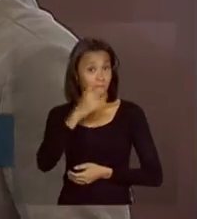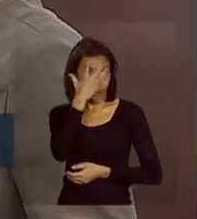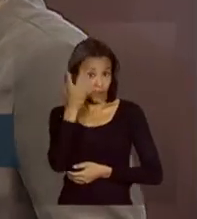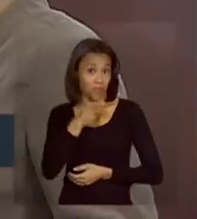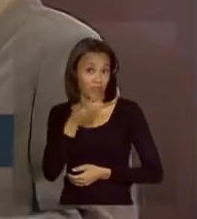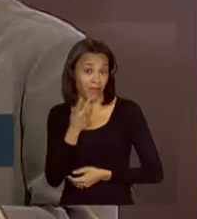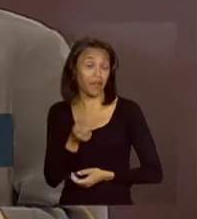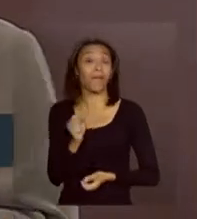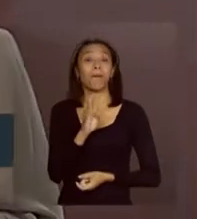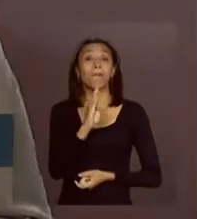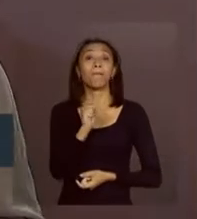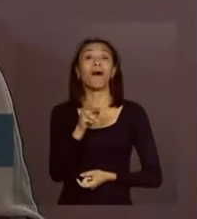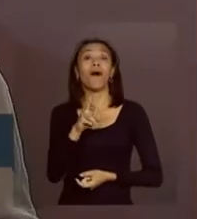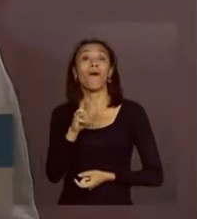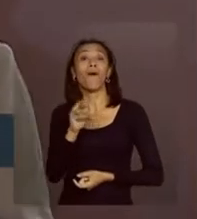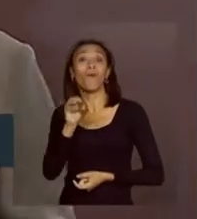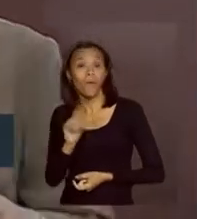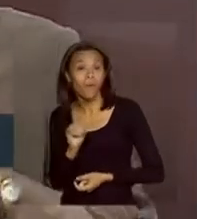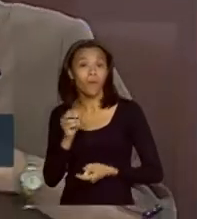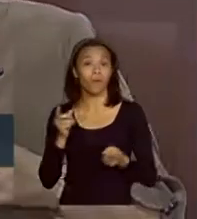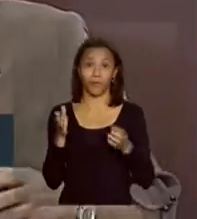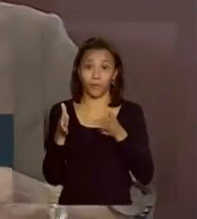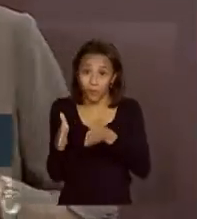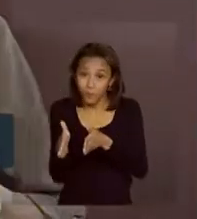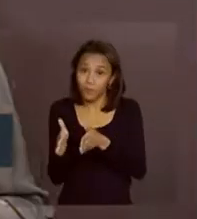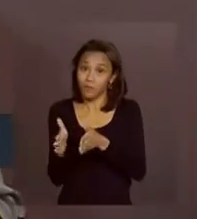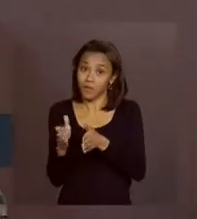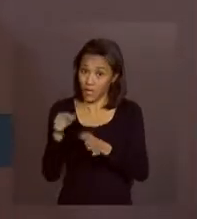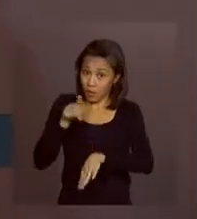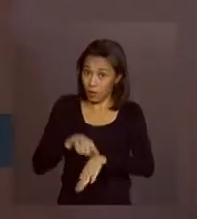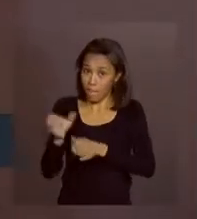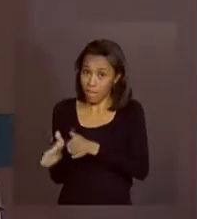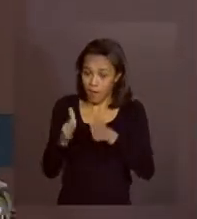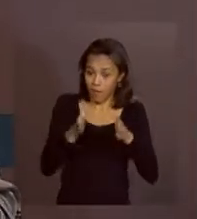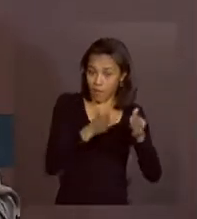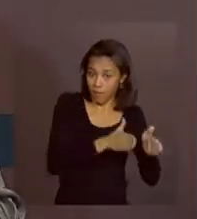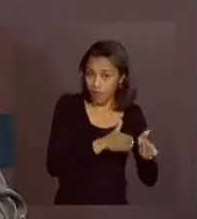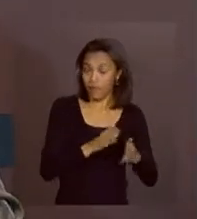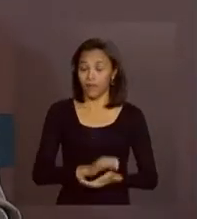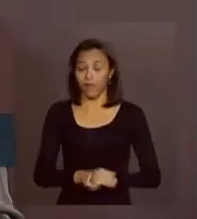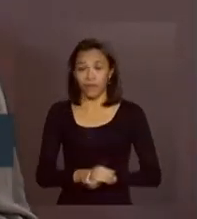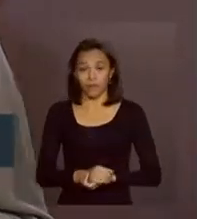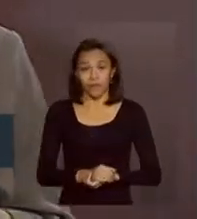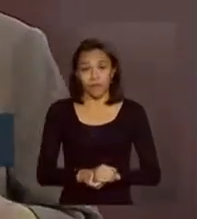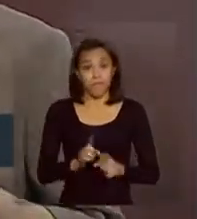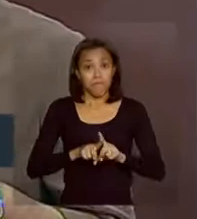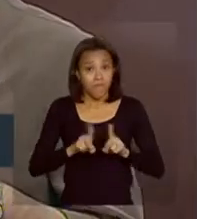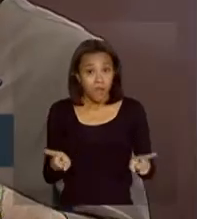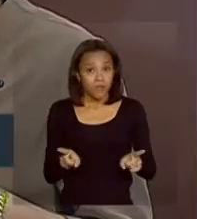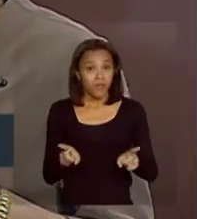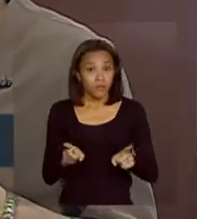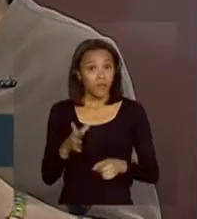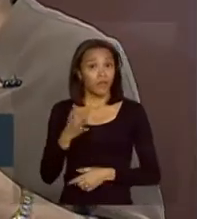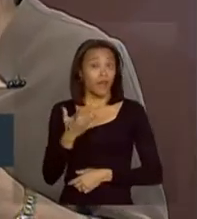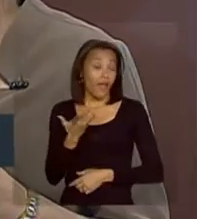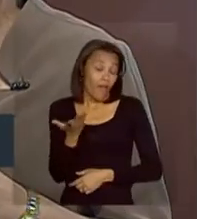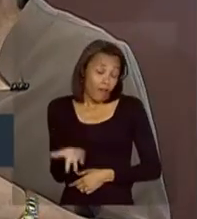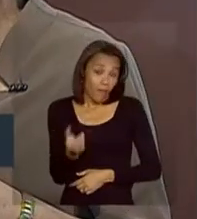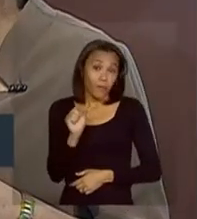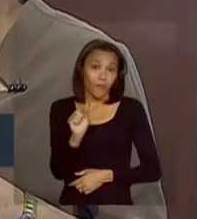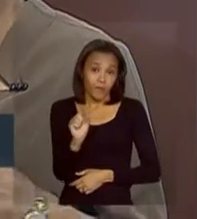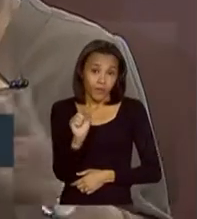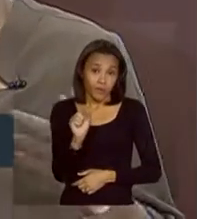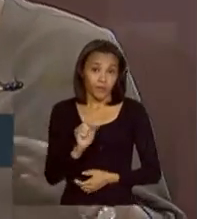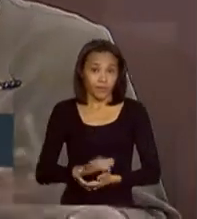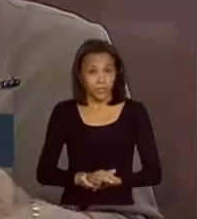gente que diz que é do barroco e eu especialmente acho que ele é maneirista mas essa é uma questão